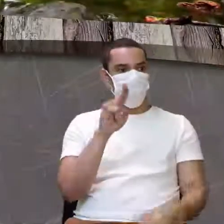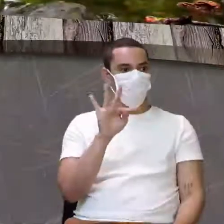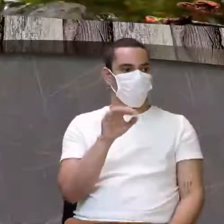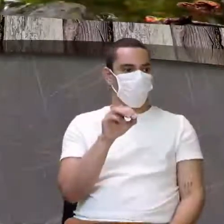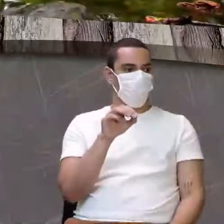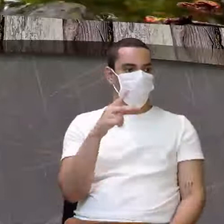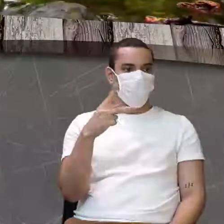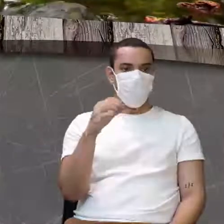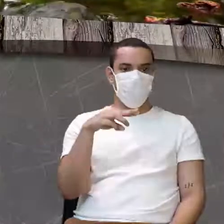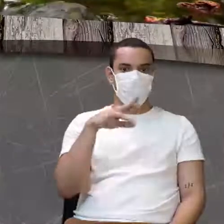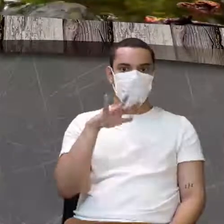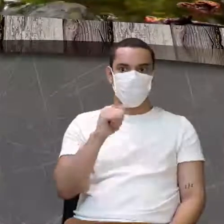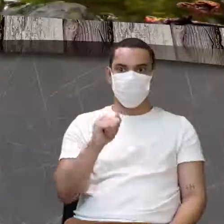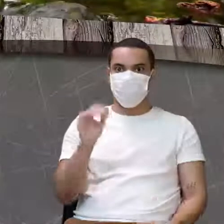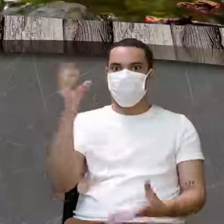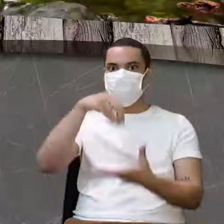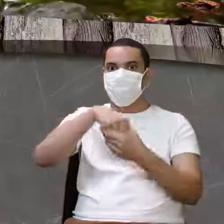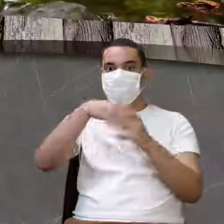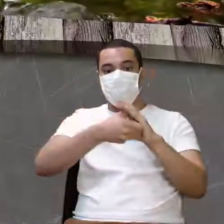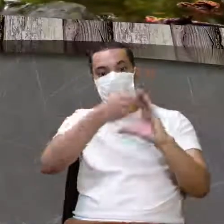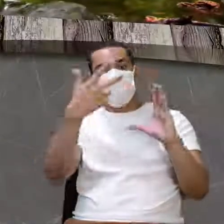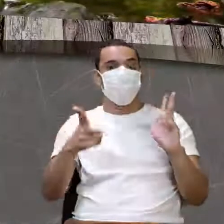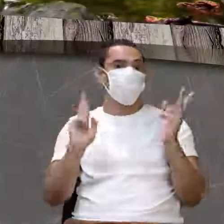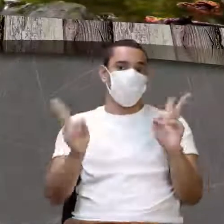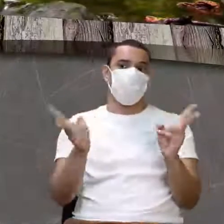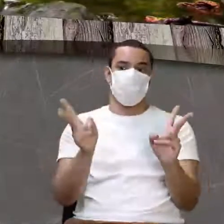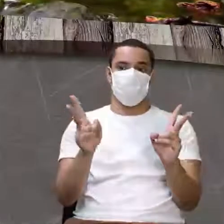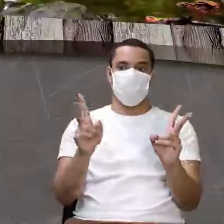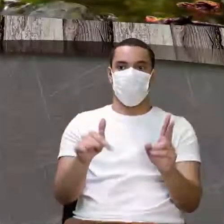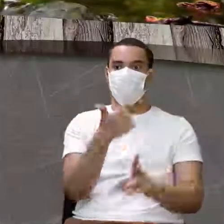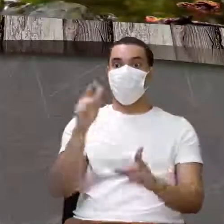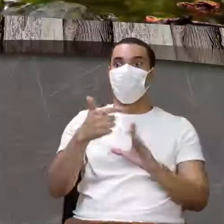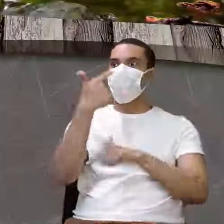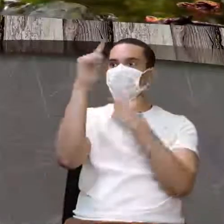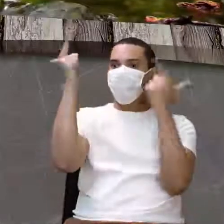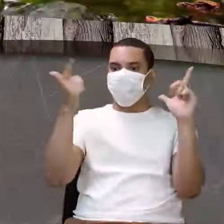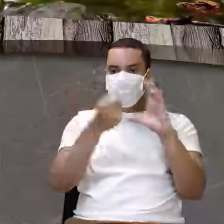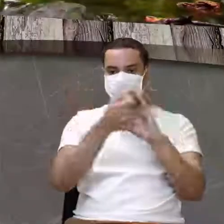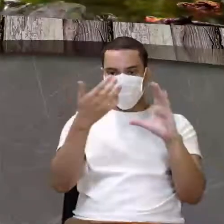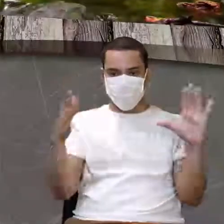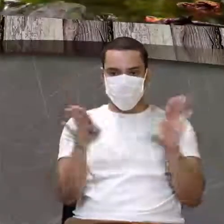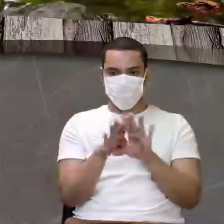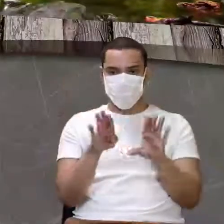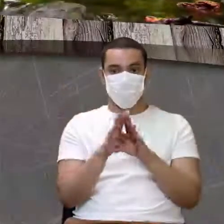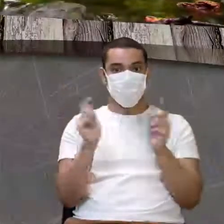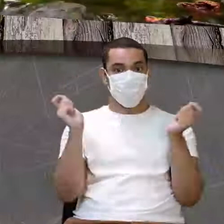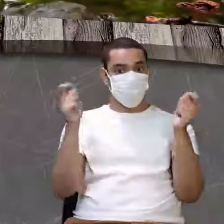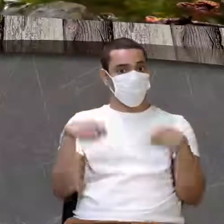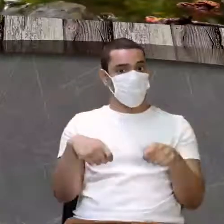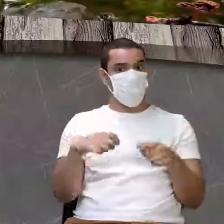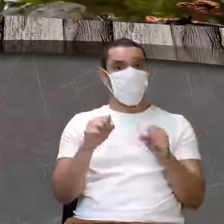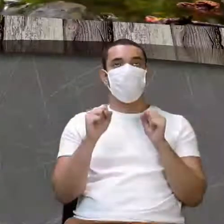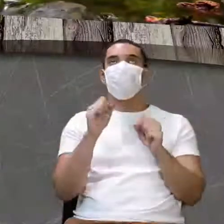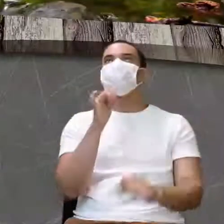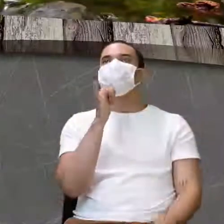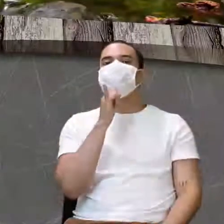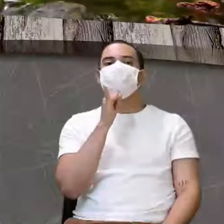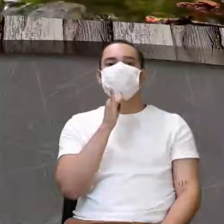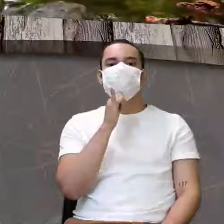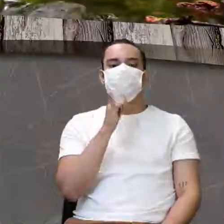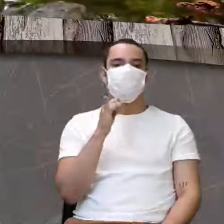autapomorfia, certo? Outras características nesse grupo dos quirópteros podem ser